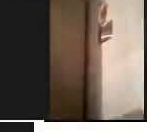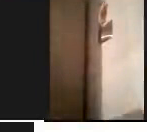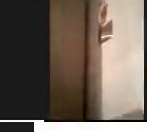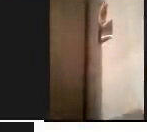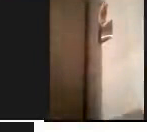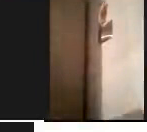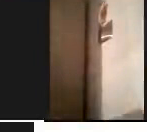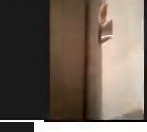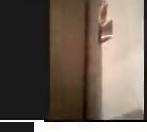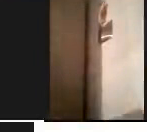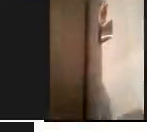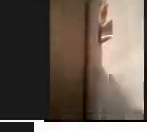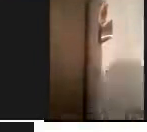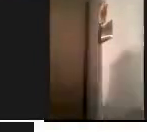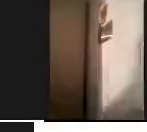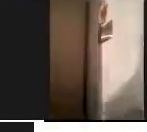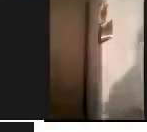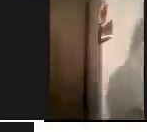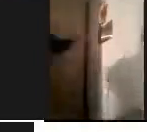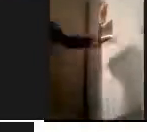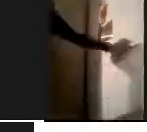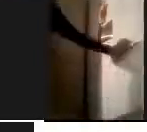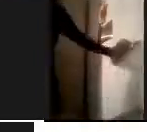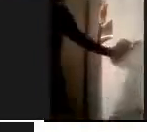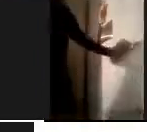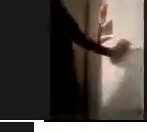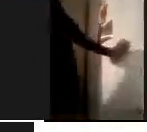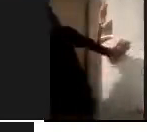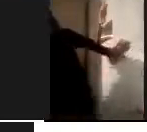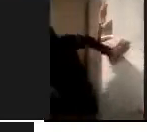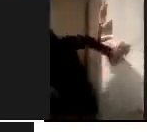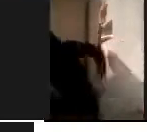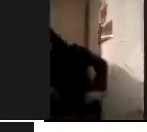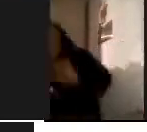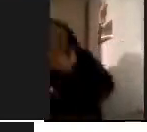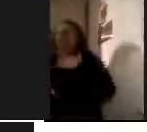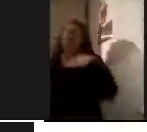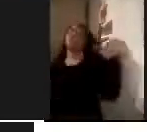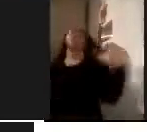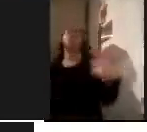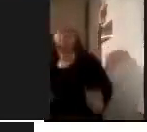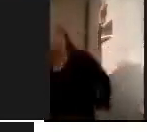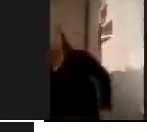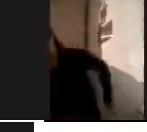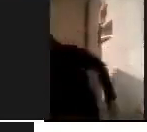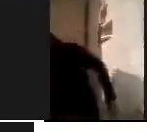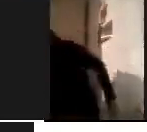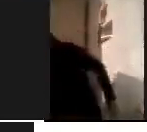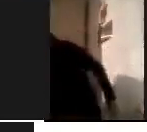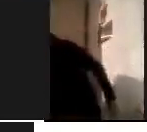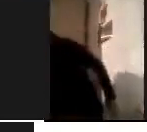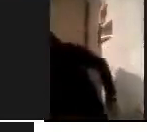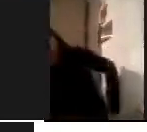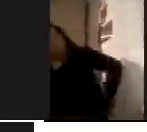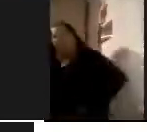parceiro, tentar envolver a avó, a irmã, sabe? Quem tiver na casa para ajudar a fazer essa ordenha